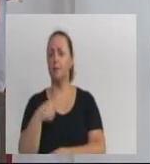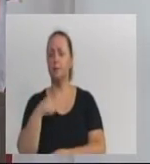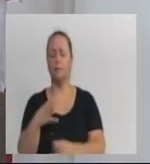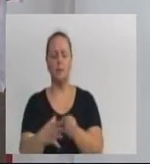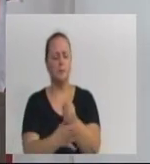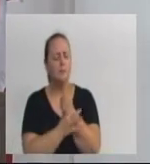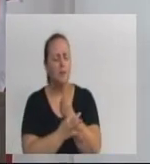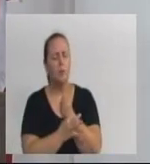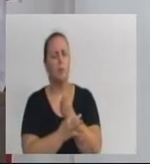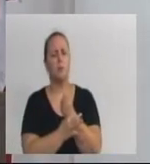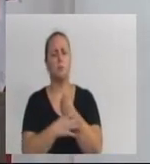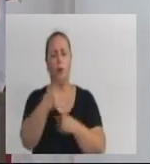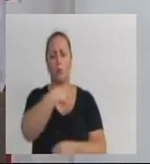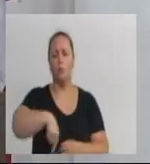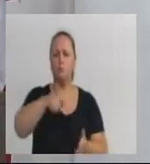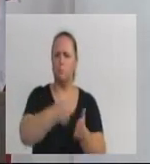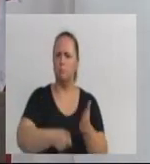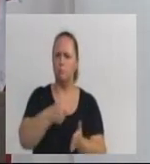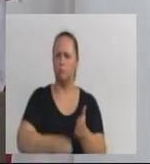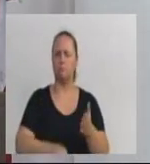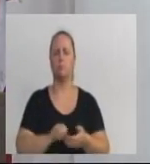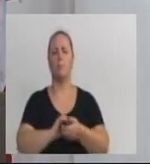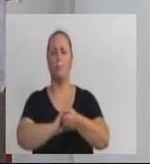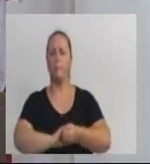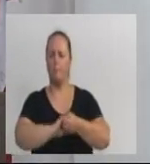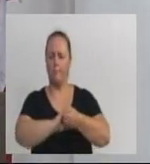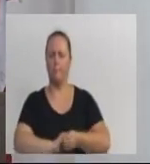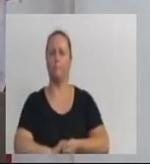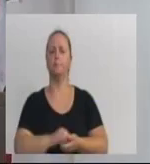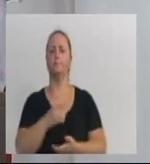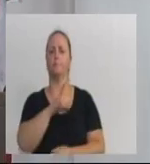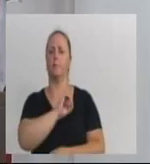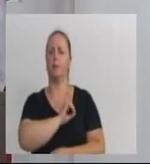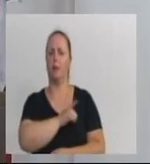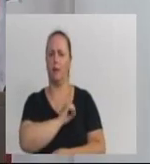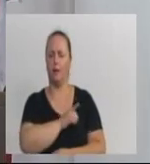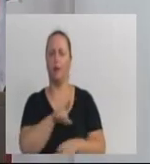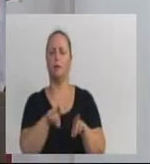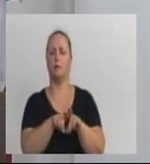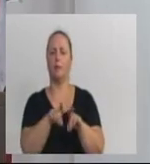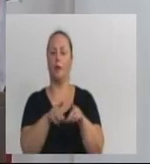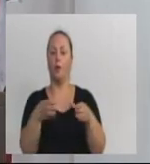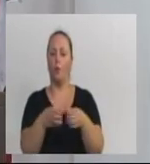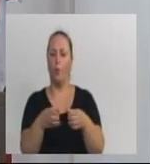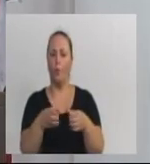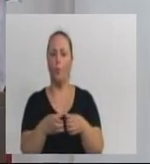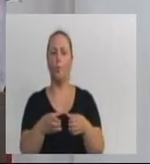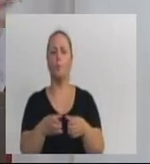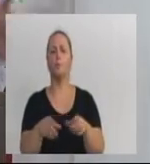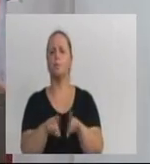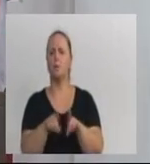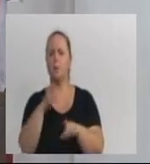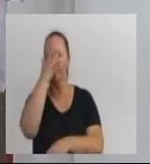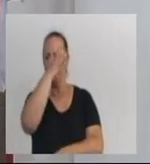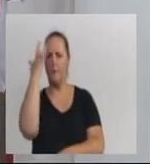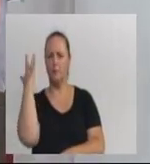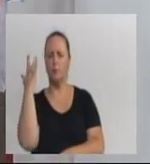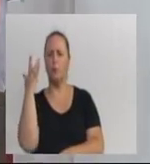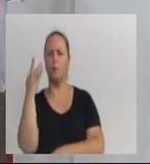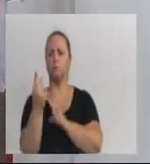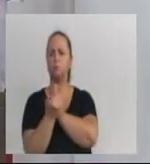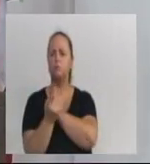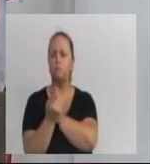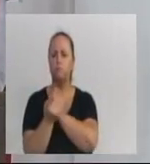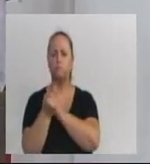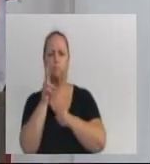pública. Parabéns ao delegado Rodrigo Marchetti, a toda a sua equipe e a todos aqueles que fazem do nosso dia a dia mais seguro, dando a